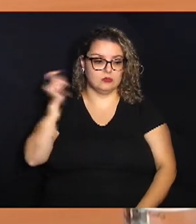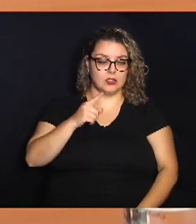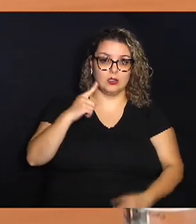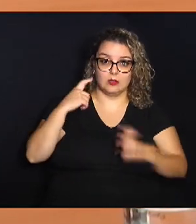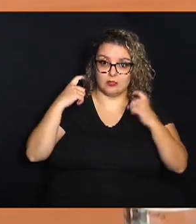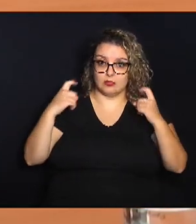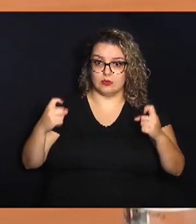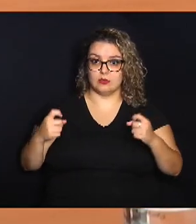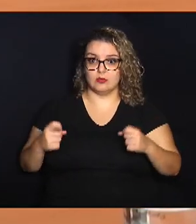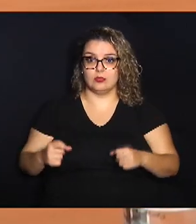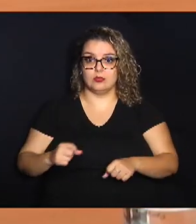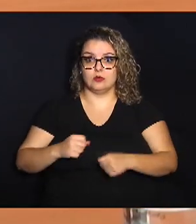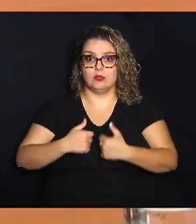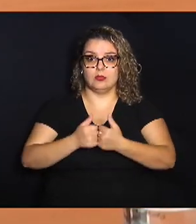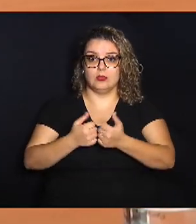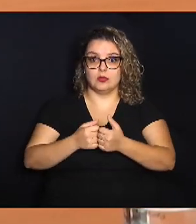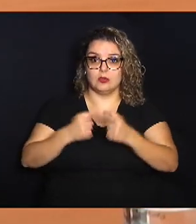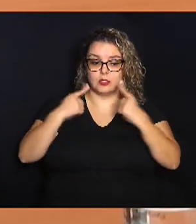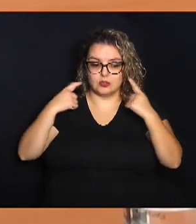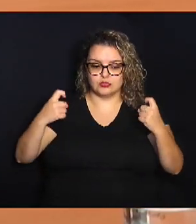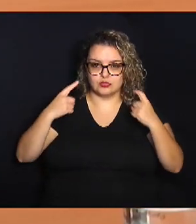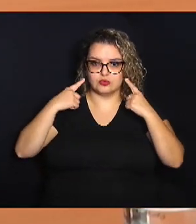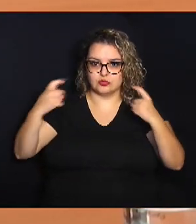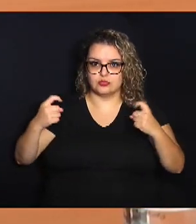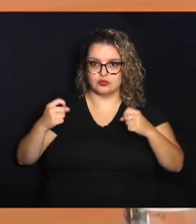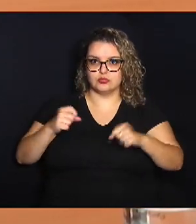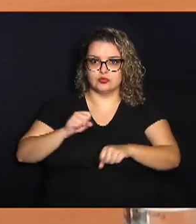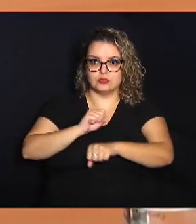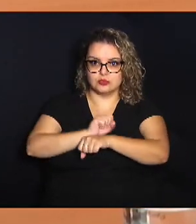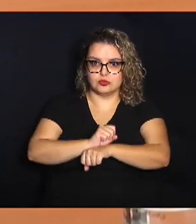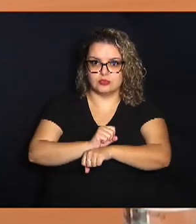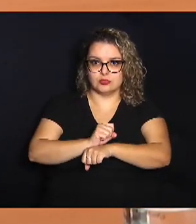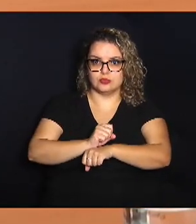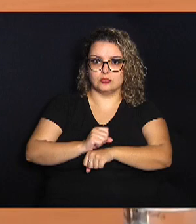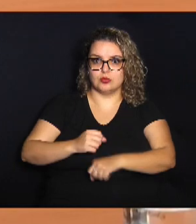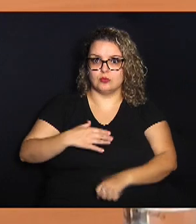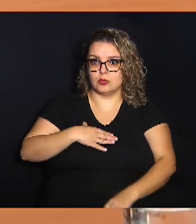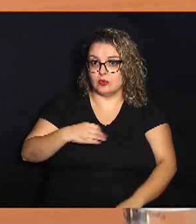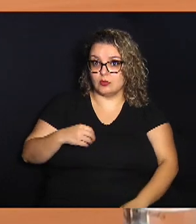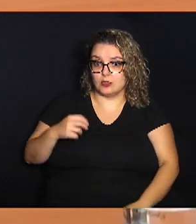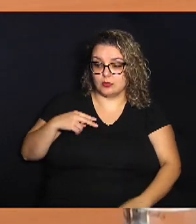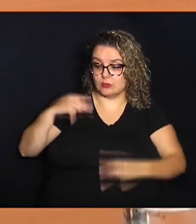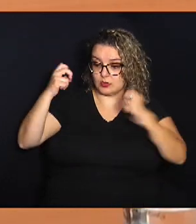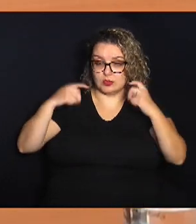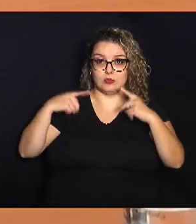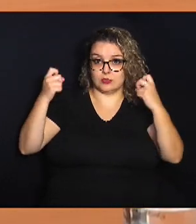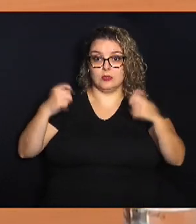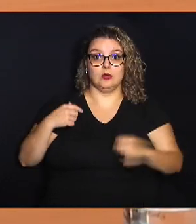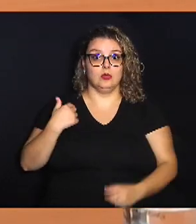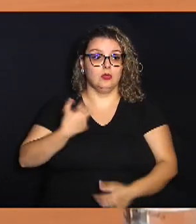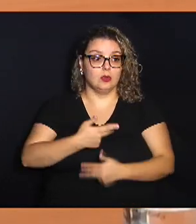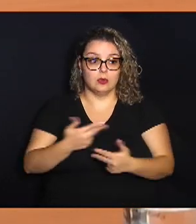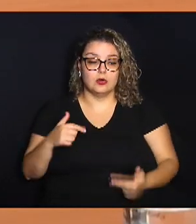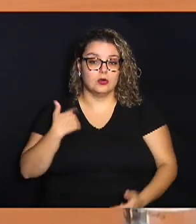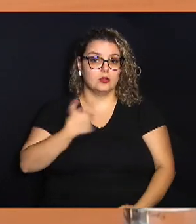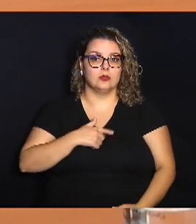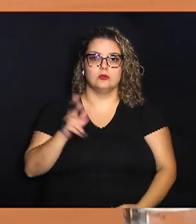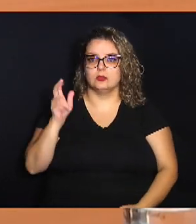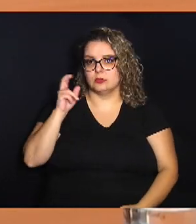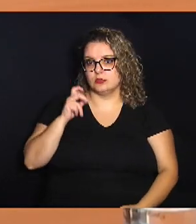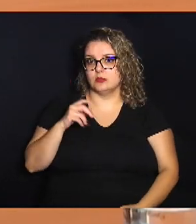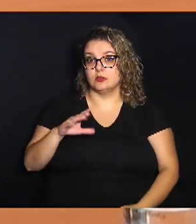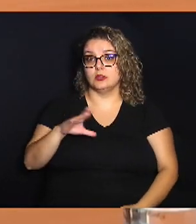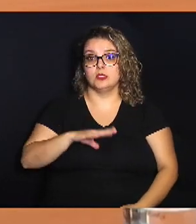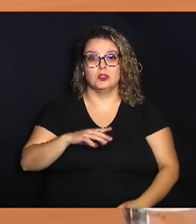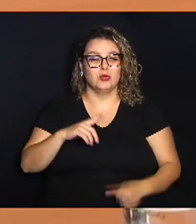ônibus vai, o motor dá pulo cada vez, faz coisa que a gente não ouve. Então a cidade é muito